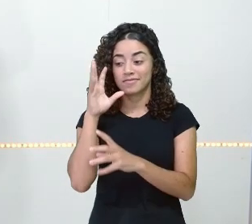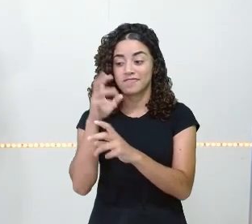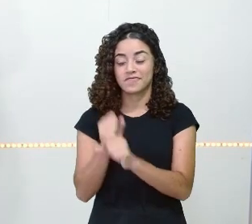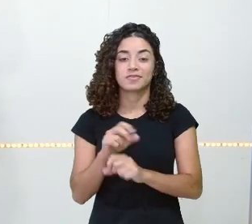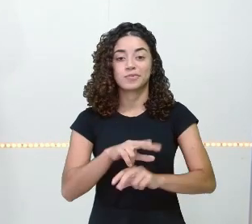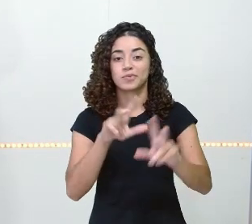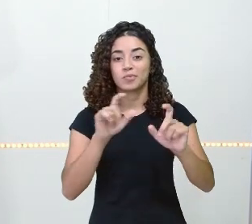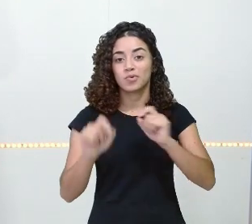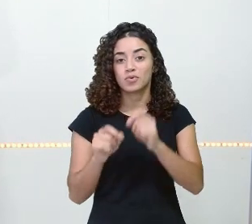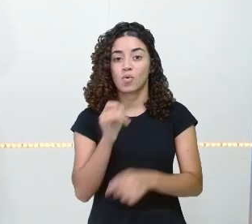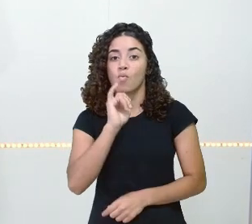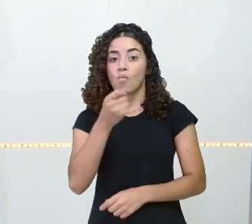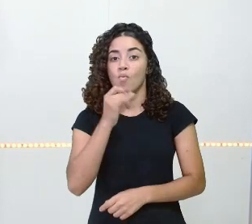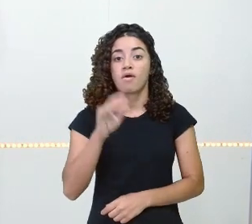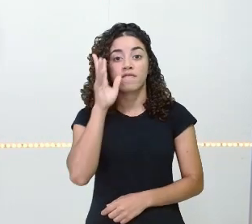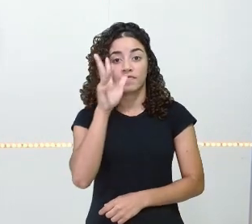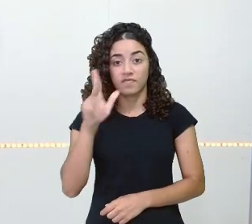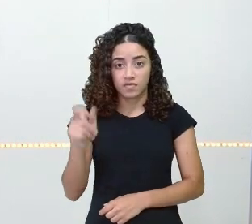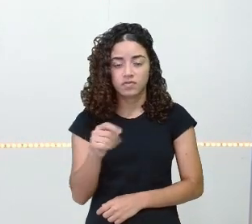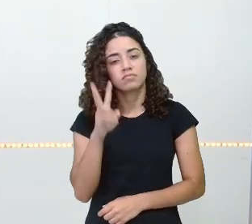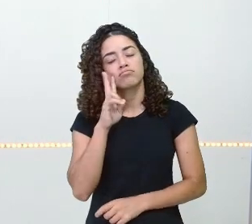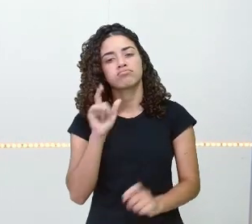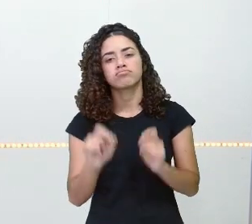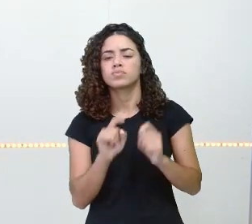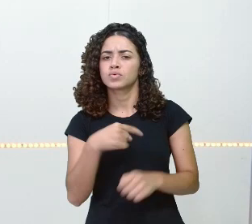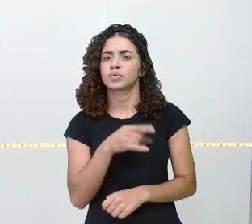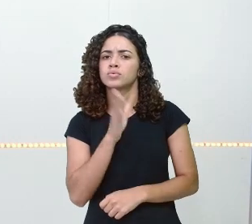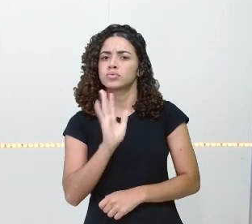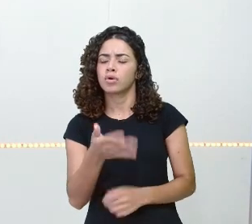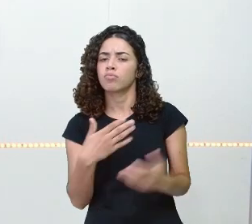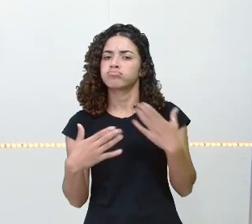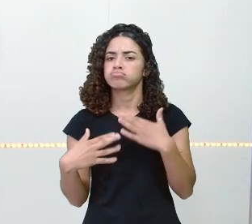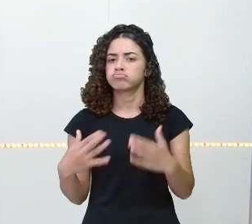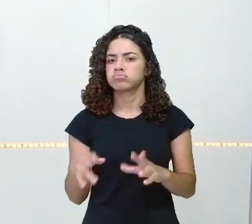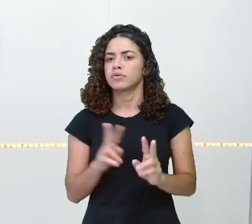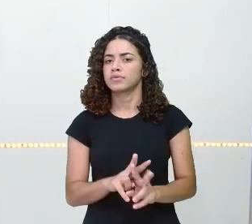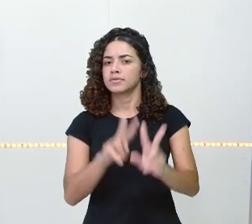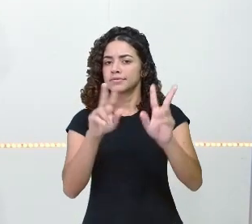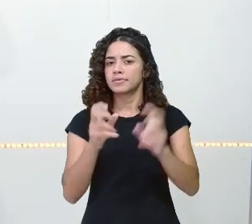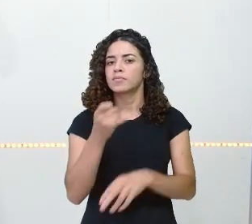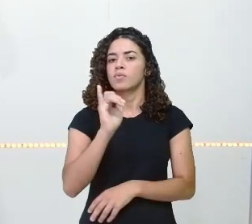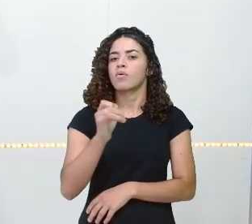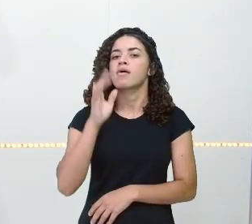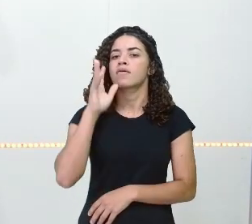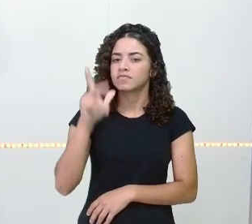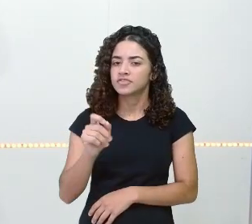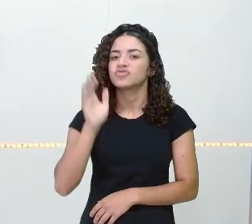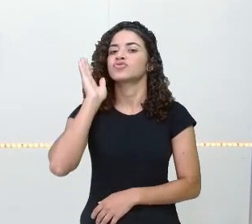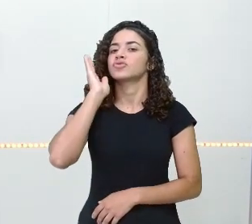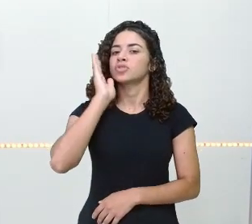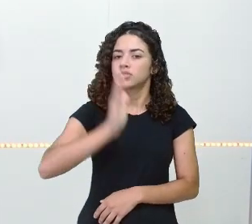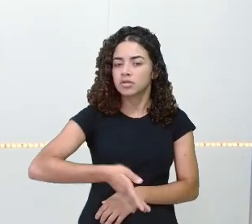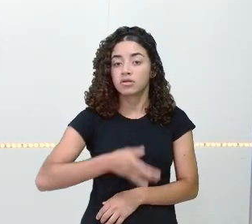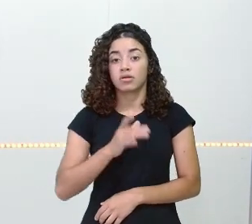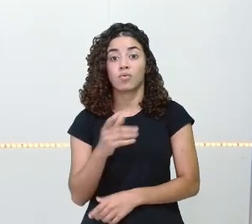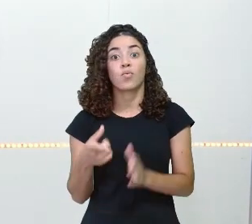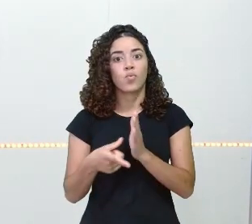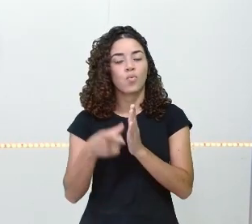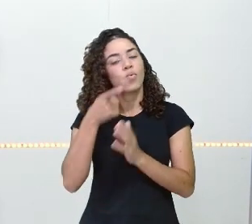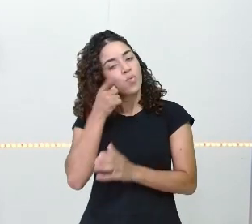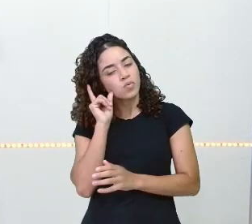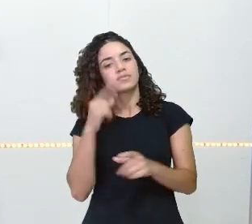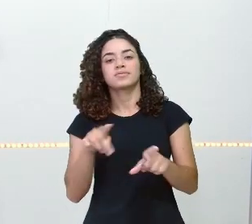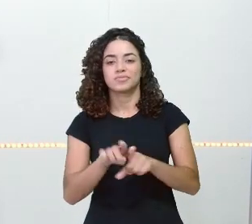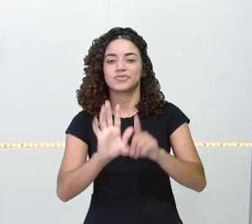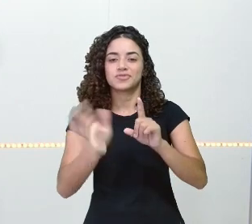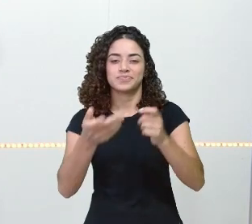sobre contos africanos. Lembram que já falamos sobre os contos africanos? Ontem até falei sobre isso aqui.